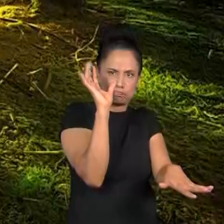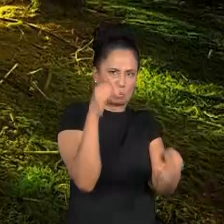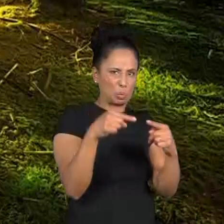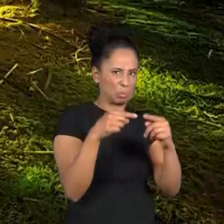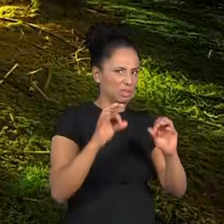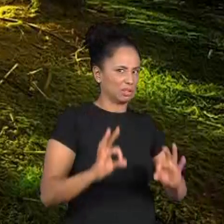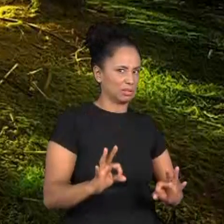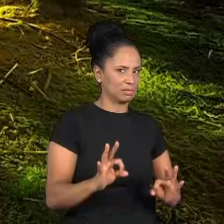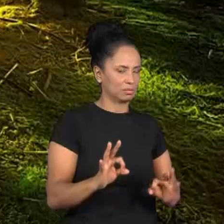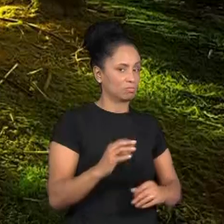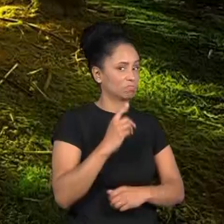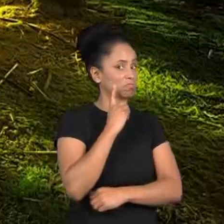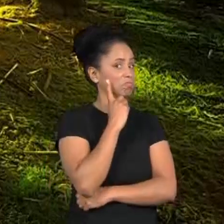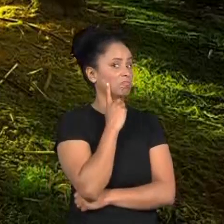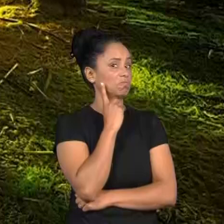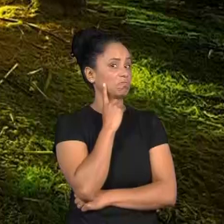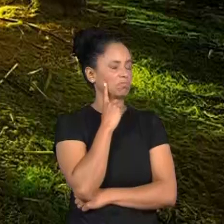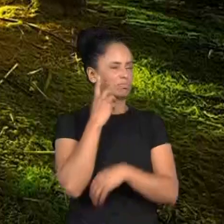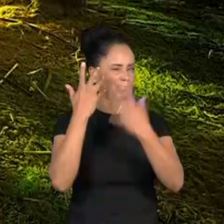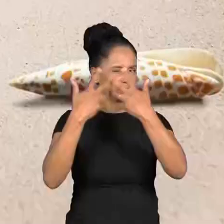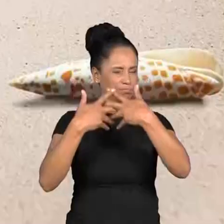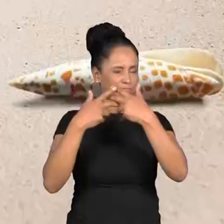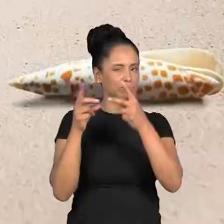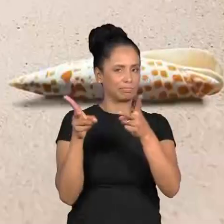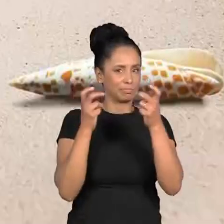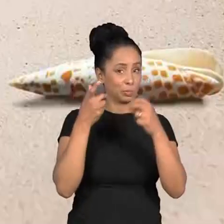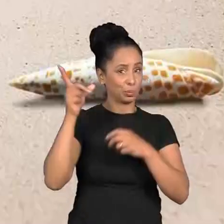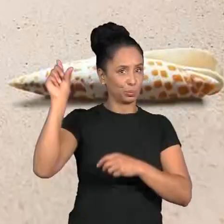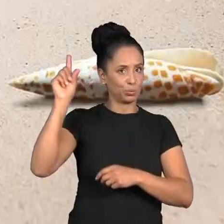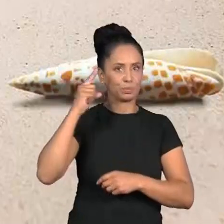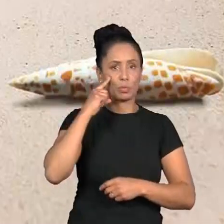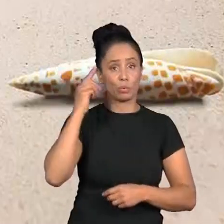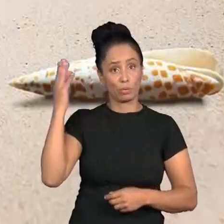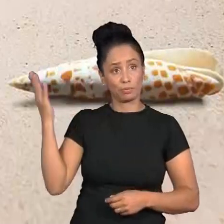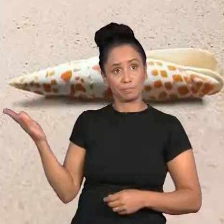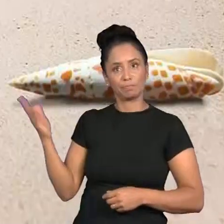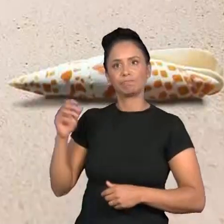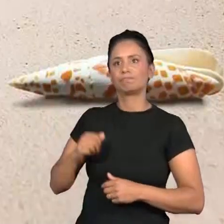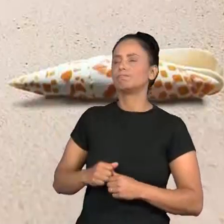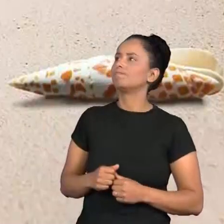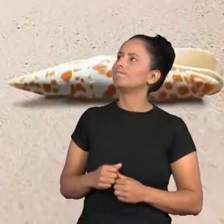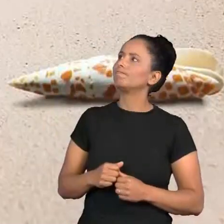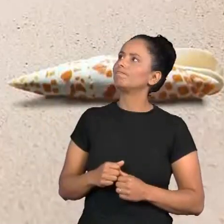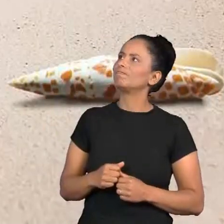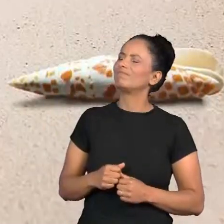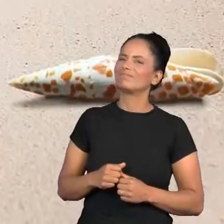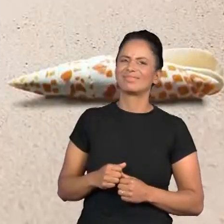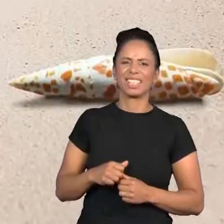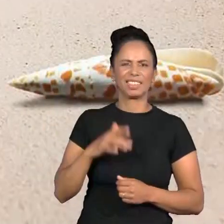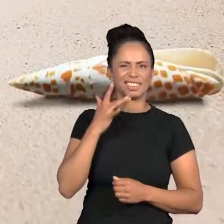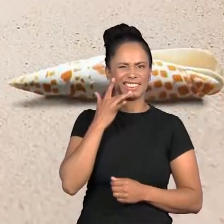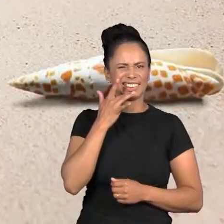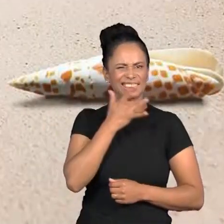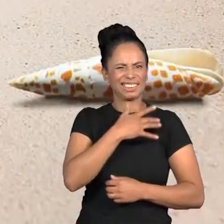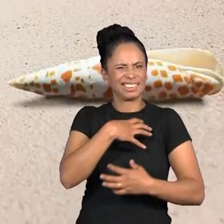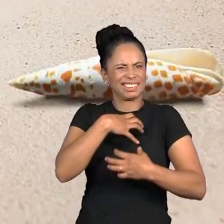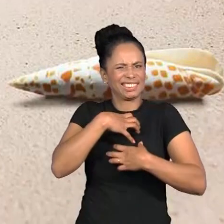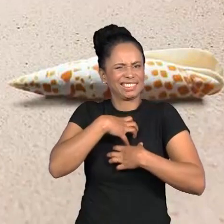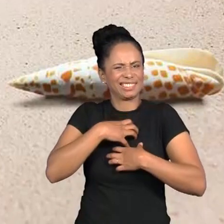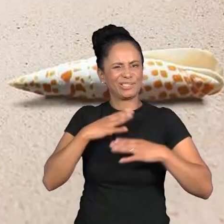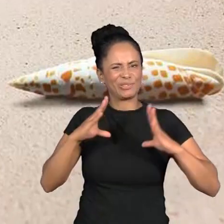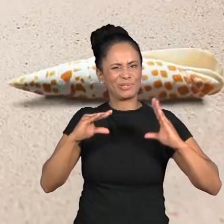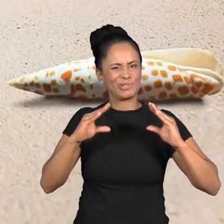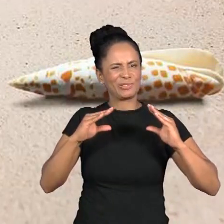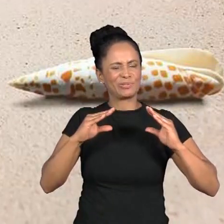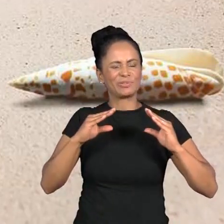observar outra imagem? Olha só. Ai, que imagem gostosa, já posso ouvir o